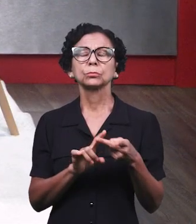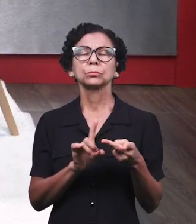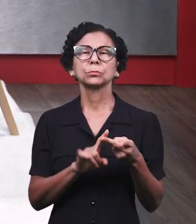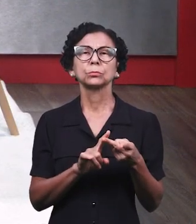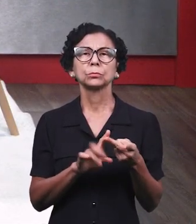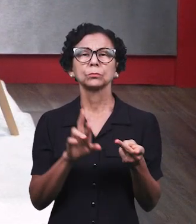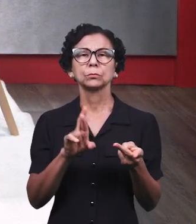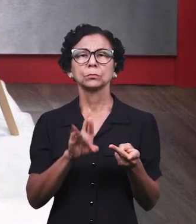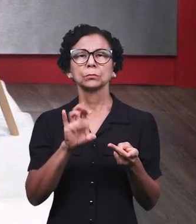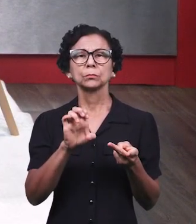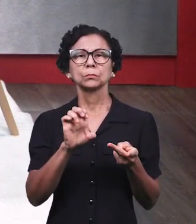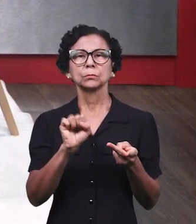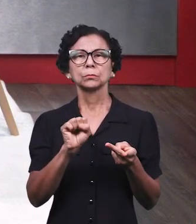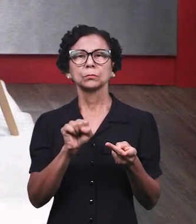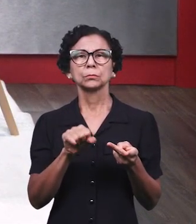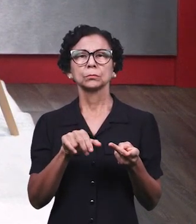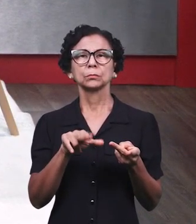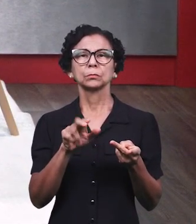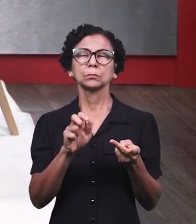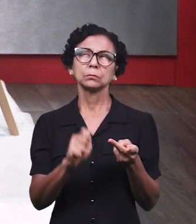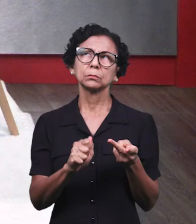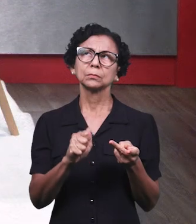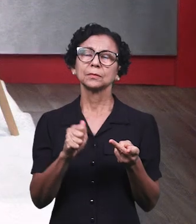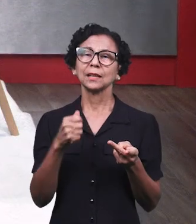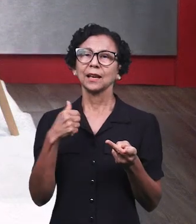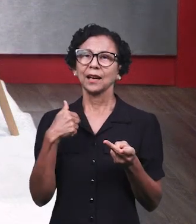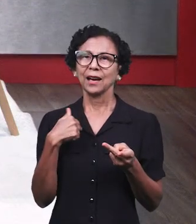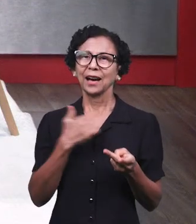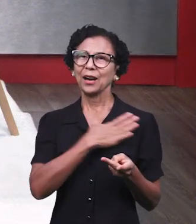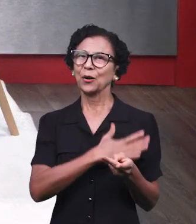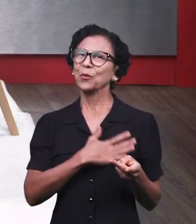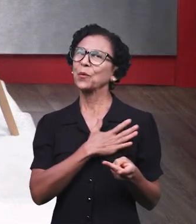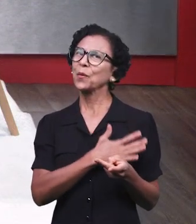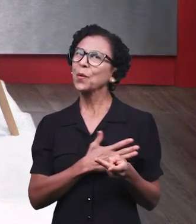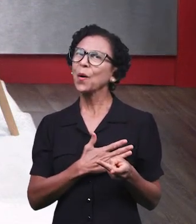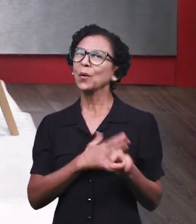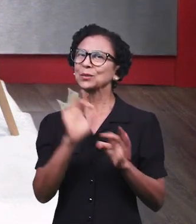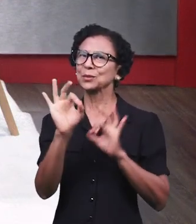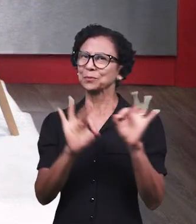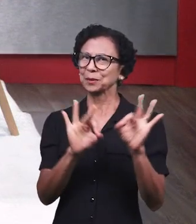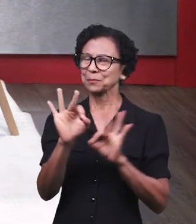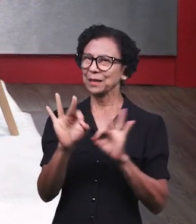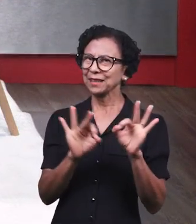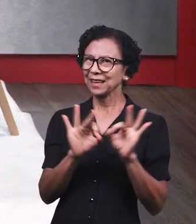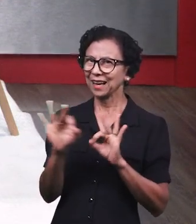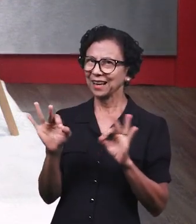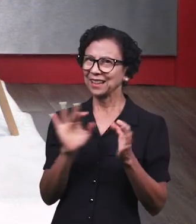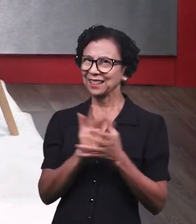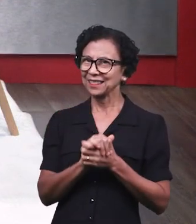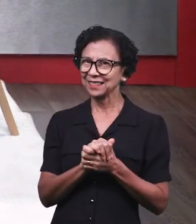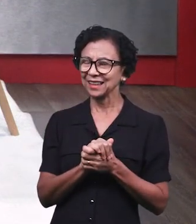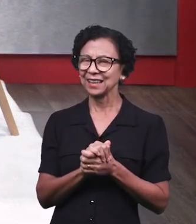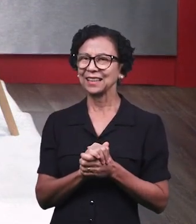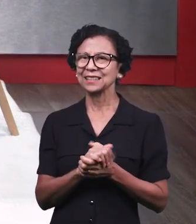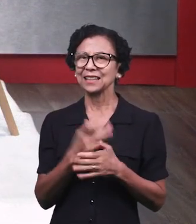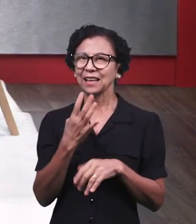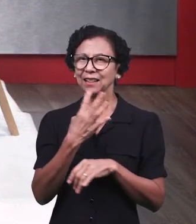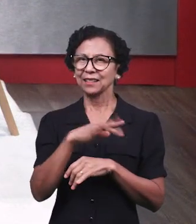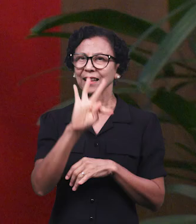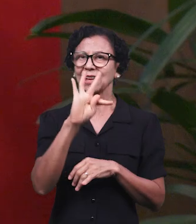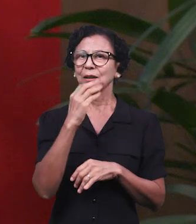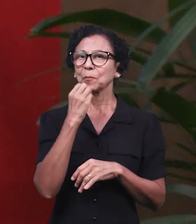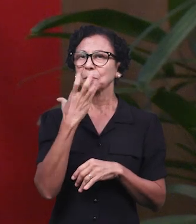de resina, ela é assim, eu posso dizer porque eu faço bastante faceta de resina. Gosto muito